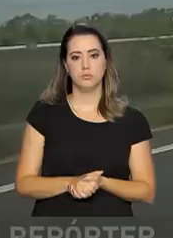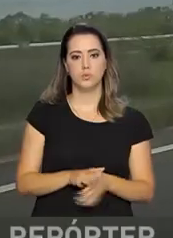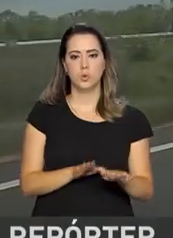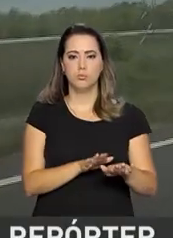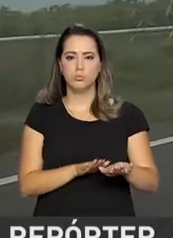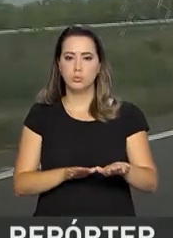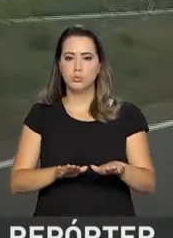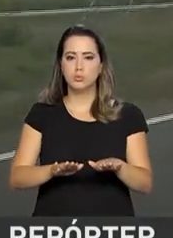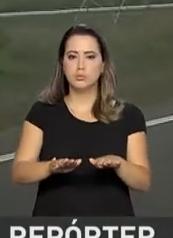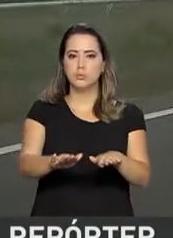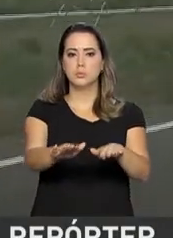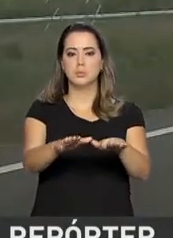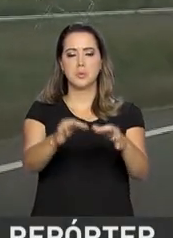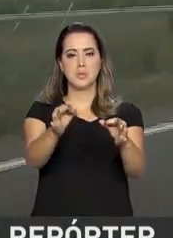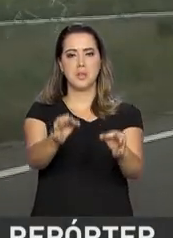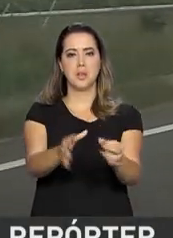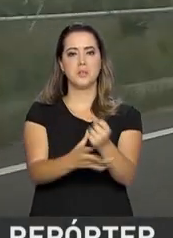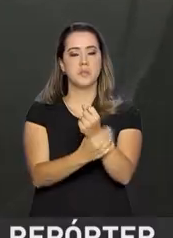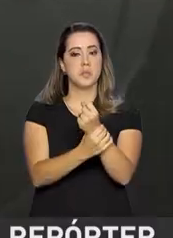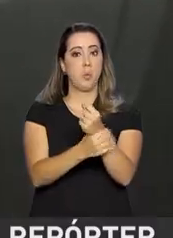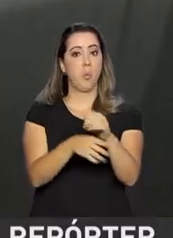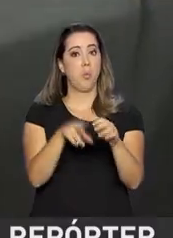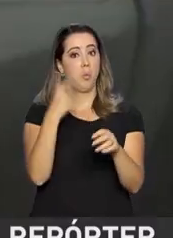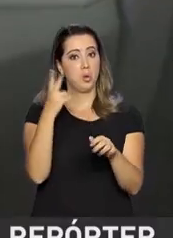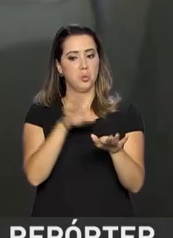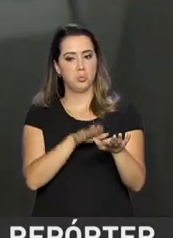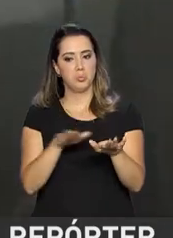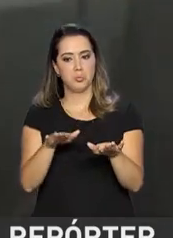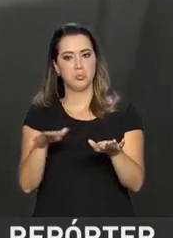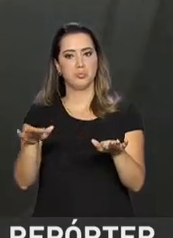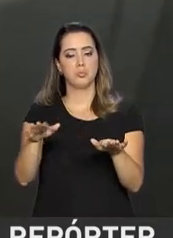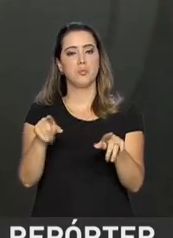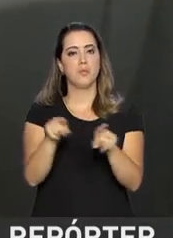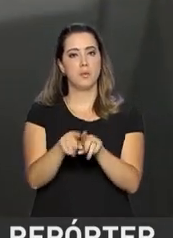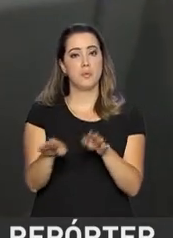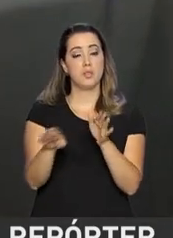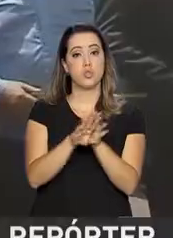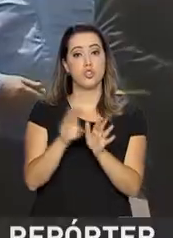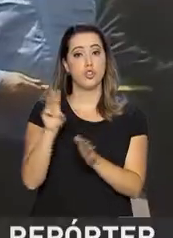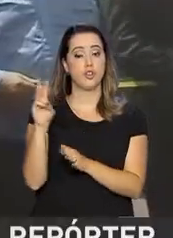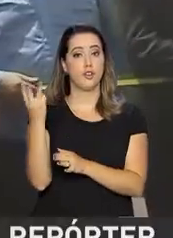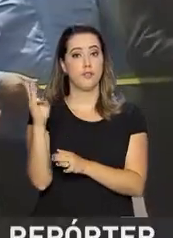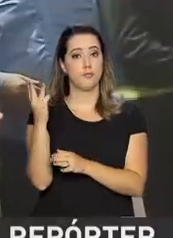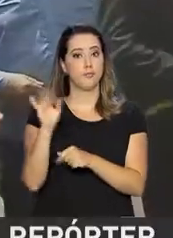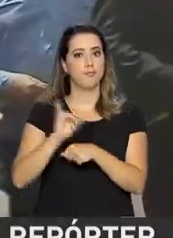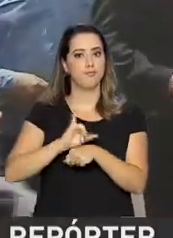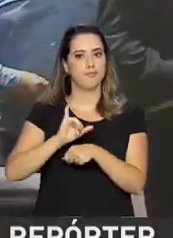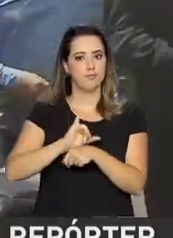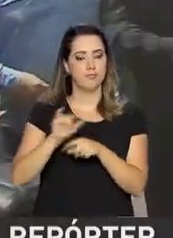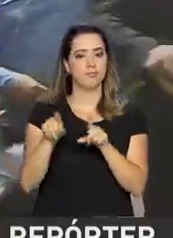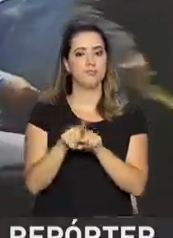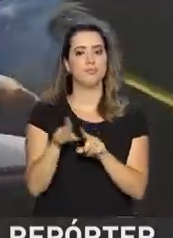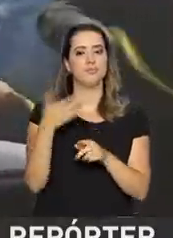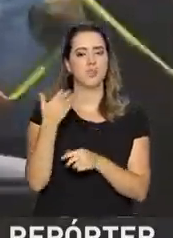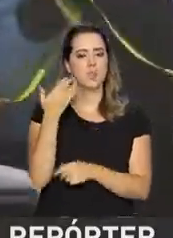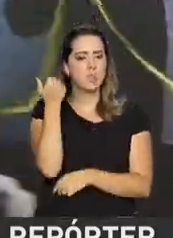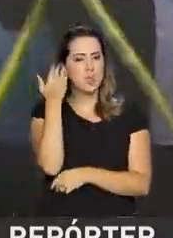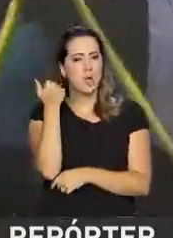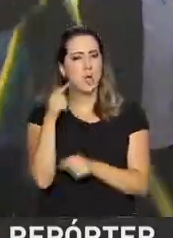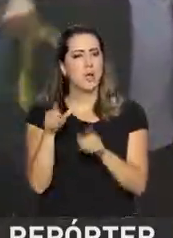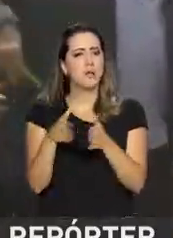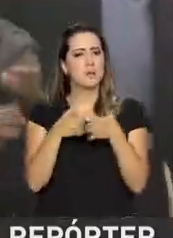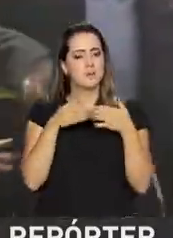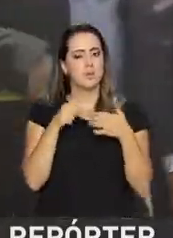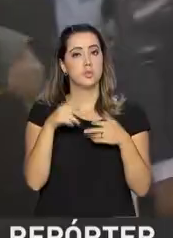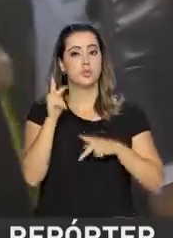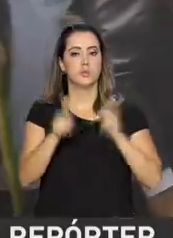Estrada mais segura e duplicada para o motorista que chega à capital maranhense, São Luís. A obra era uma reivindicação antiga da